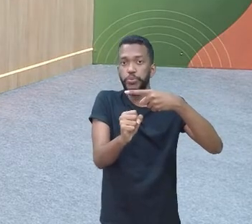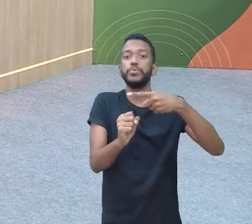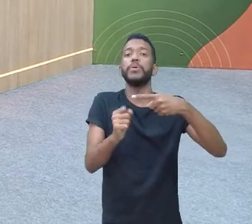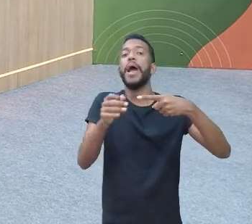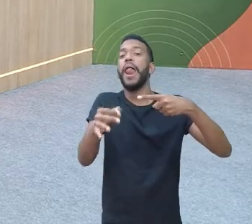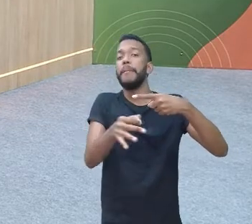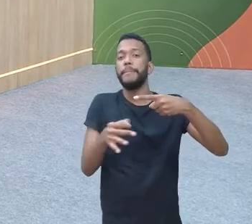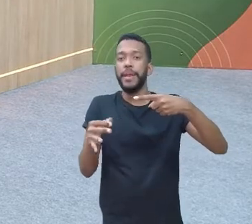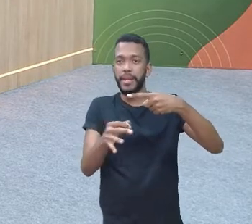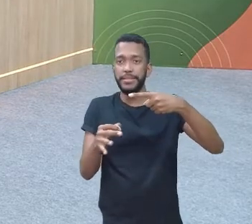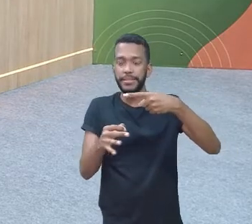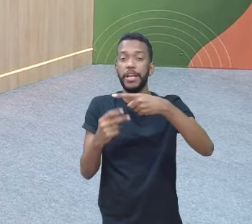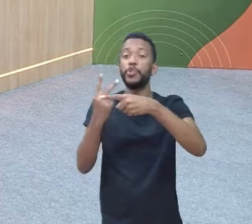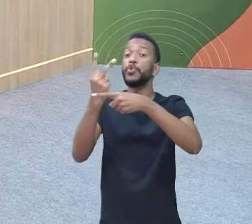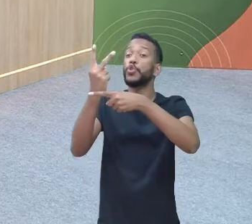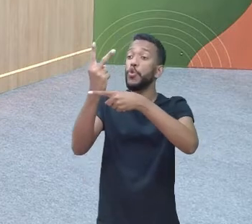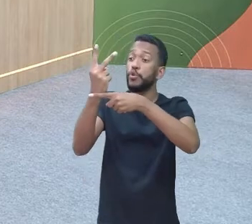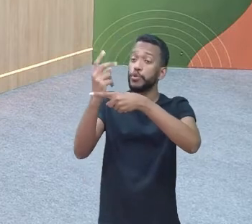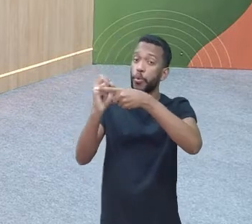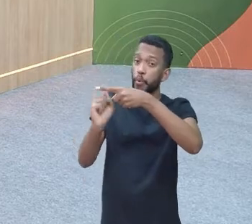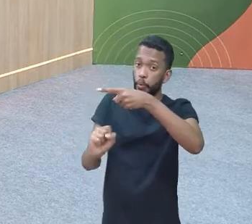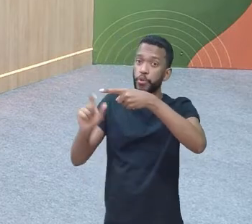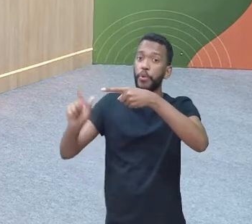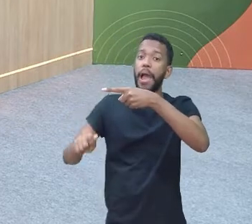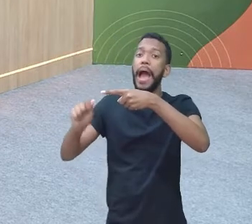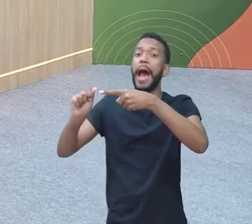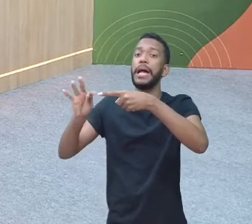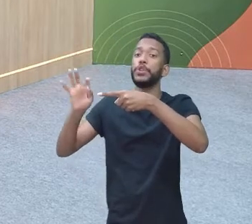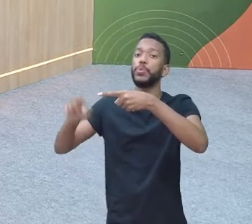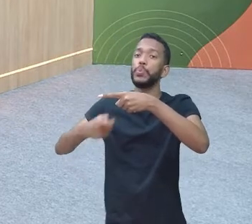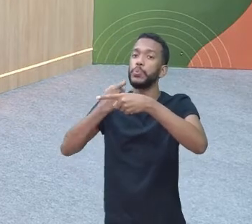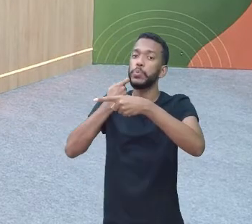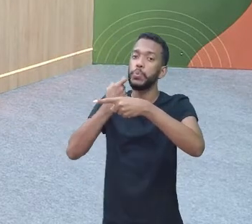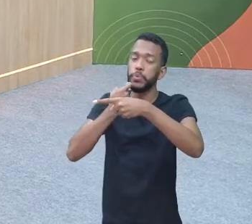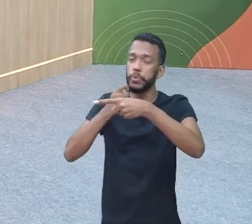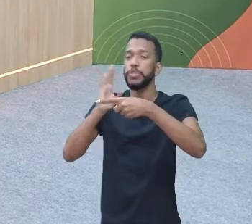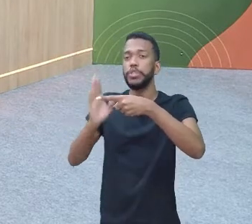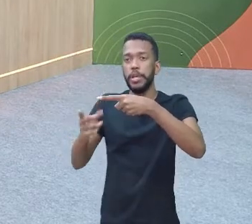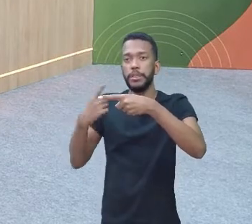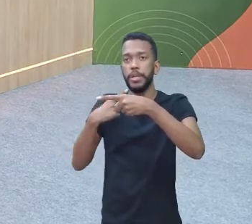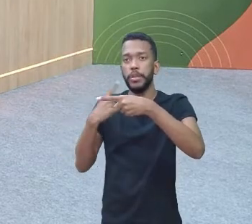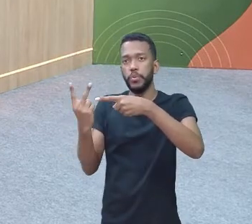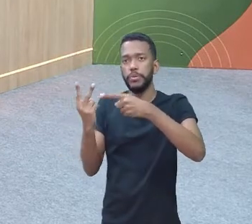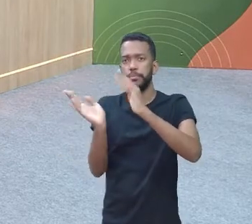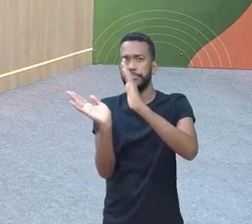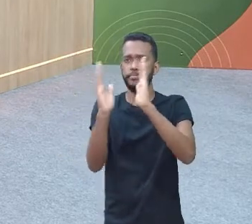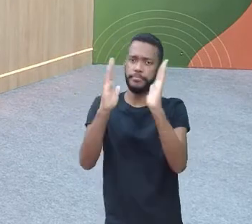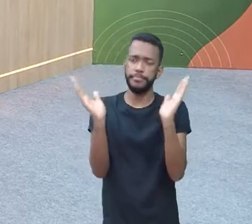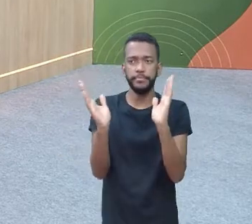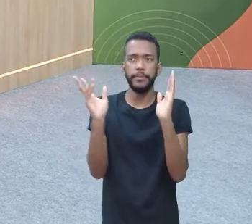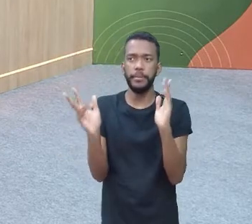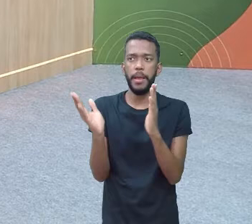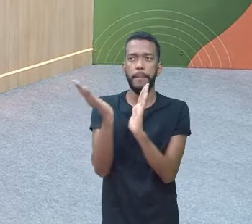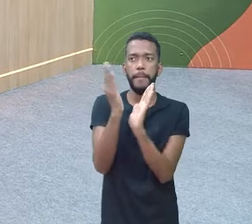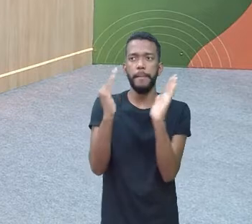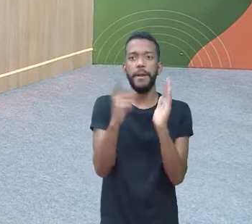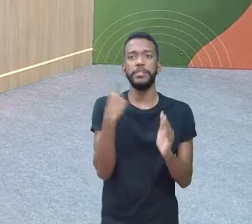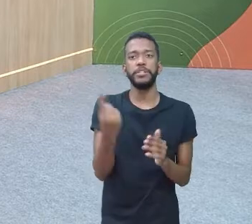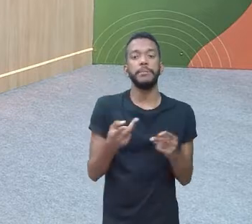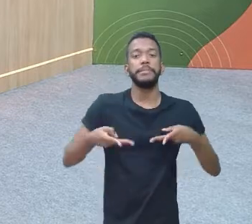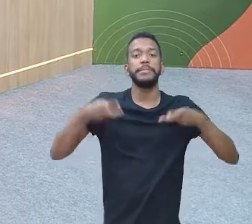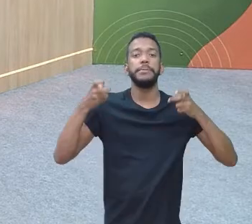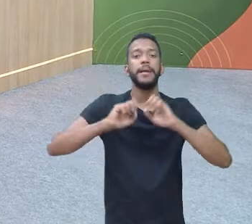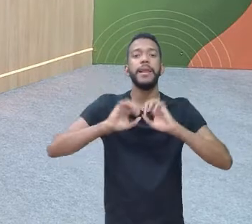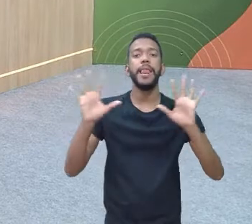tenho 2 partes de 8 que vai ser de atum. Então, 2 partezinhas aqui. Fiz aí uma subdivisão para a gente perceber onde é